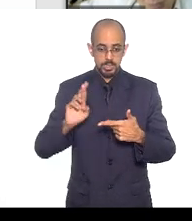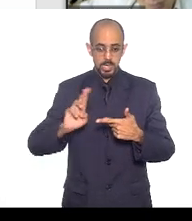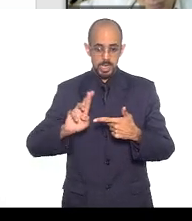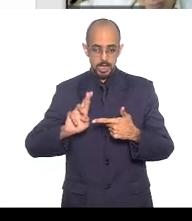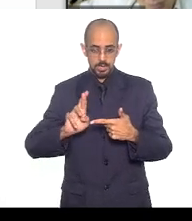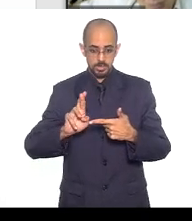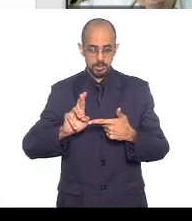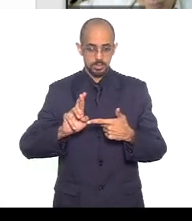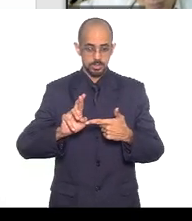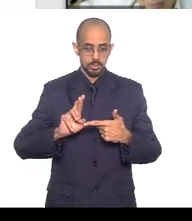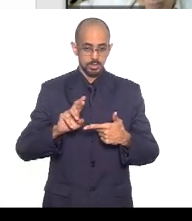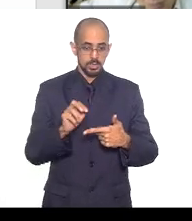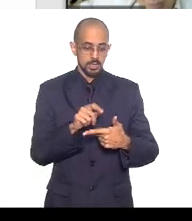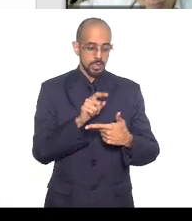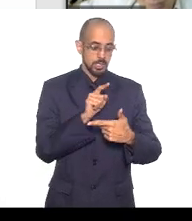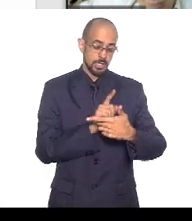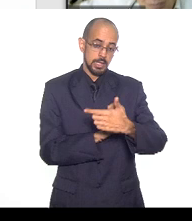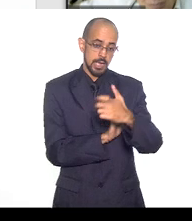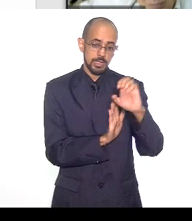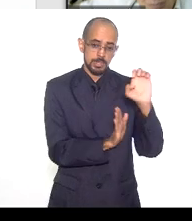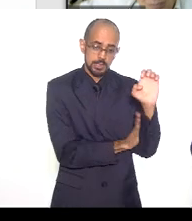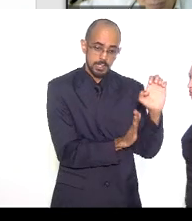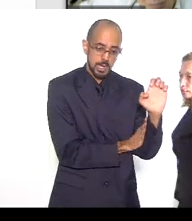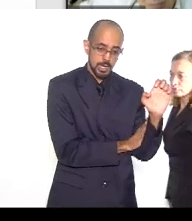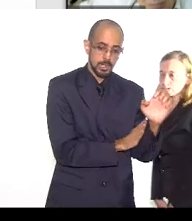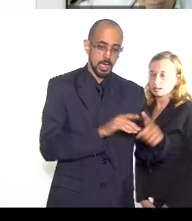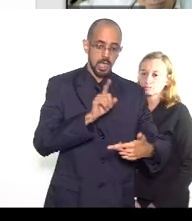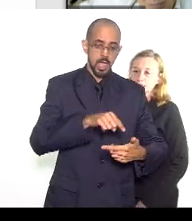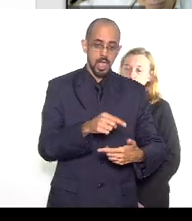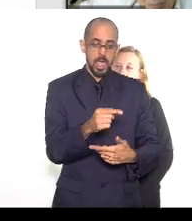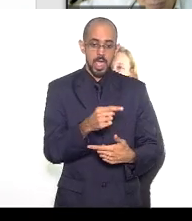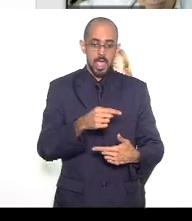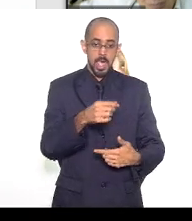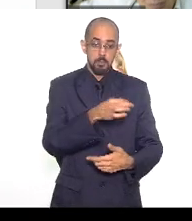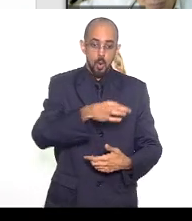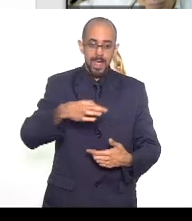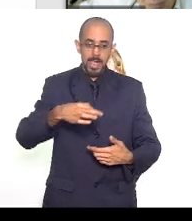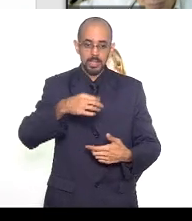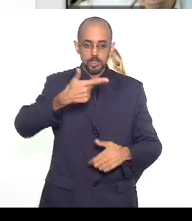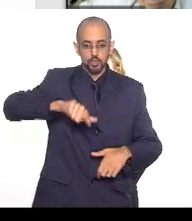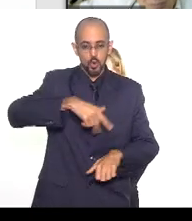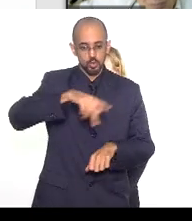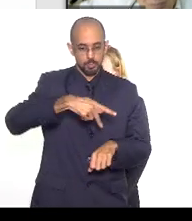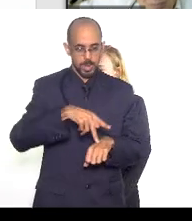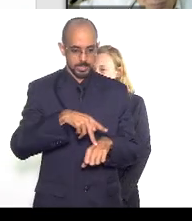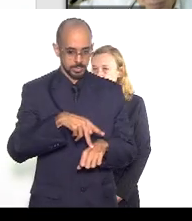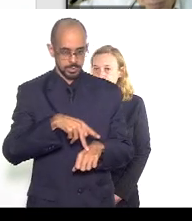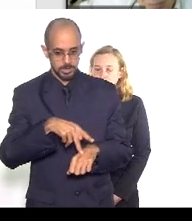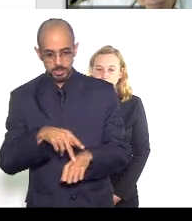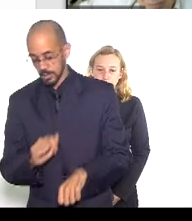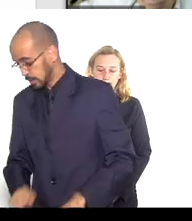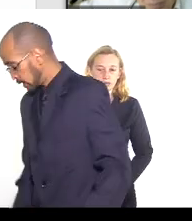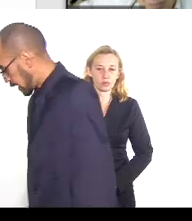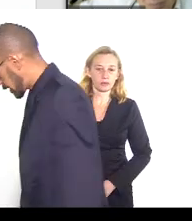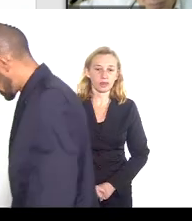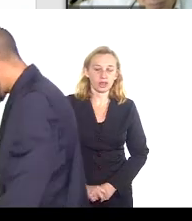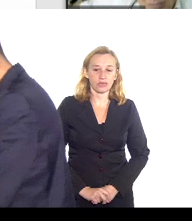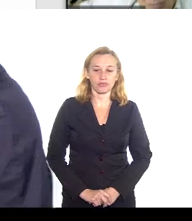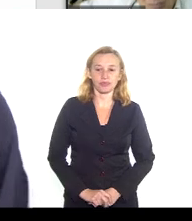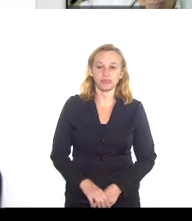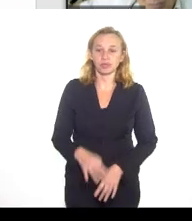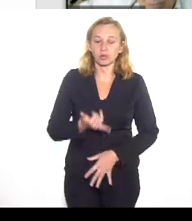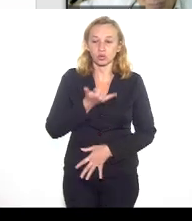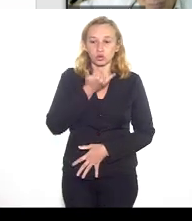reais. A ordenada à esquerda está denominada em moeda estrangeira. Então, para que a gente possa ficar claro, e peço desculpas